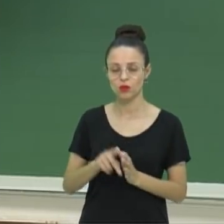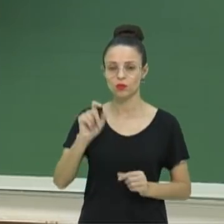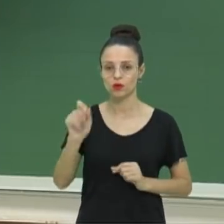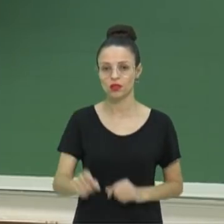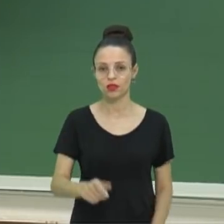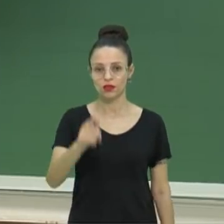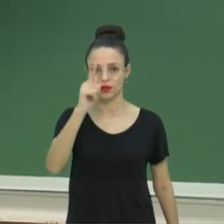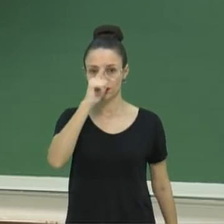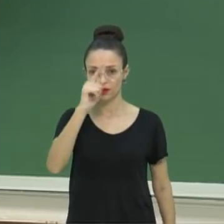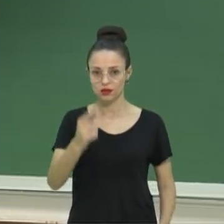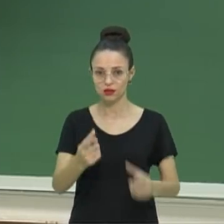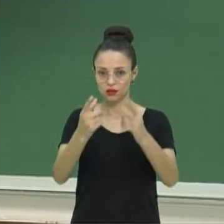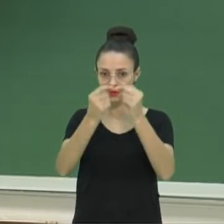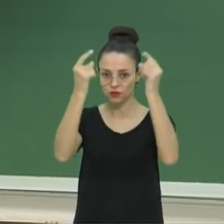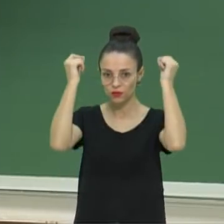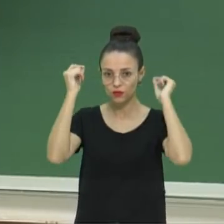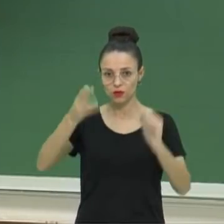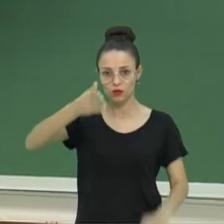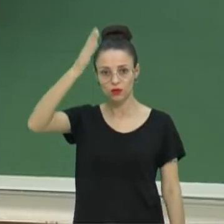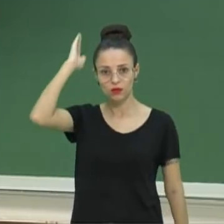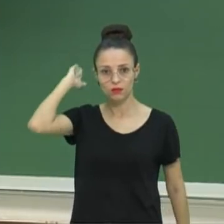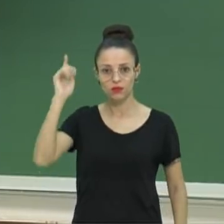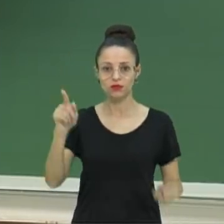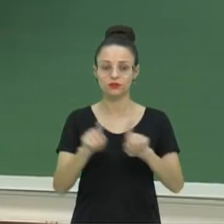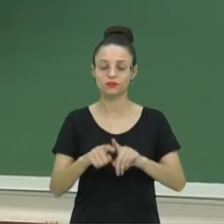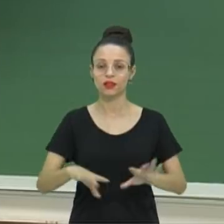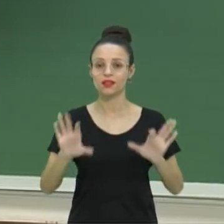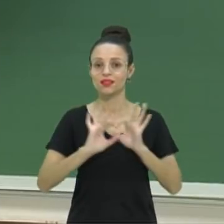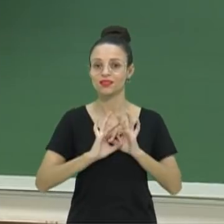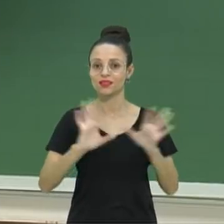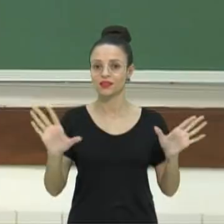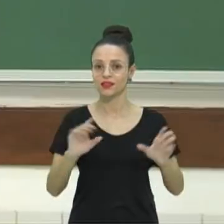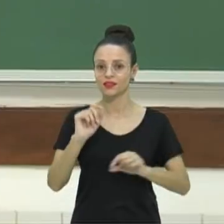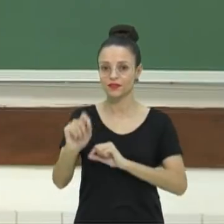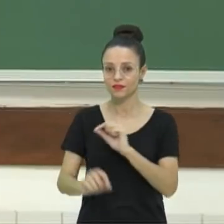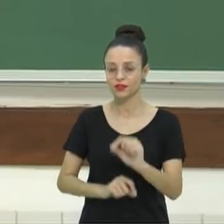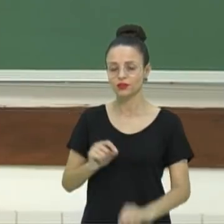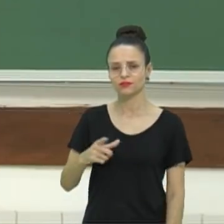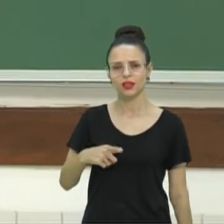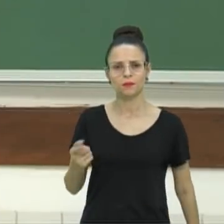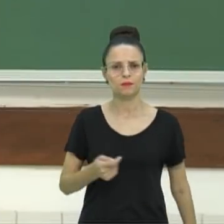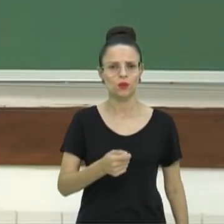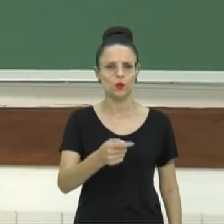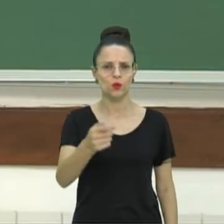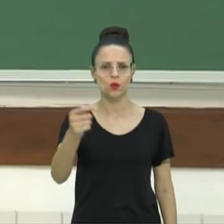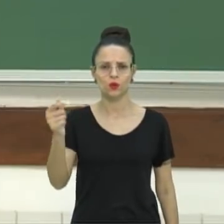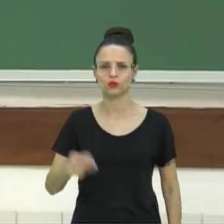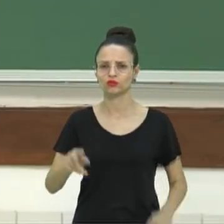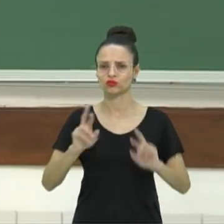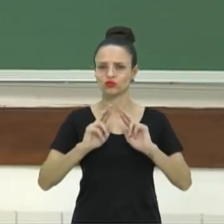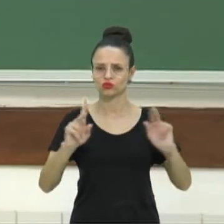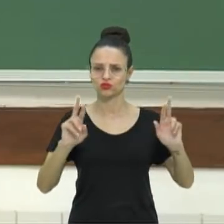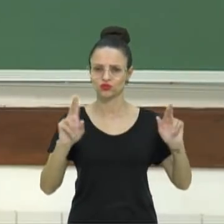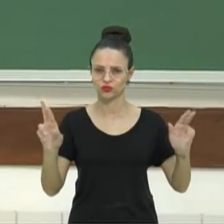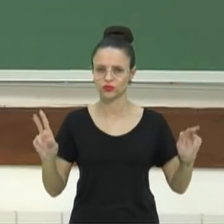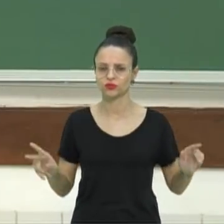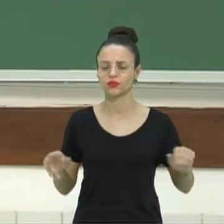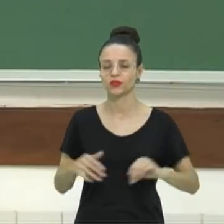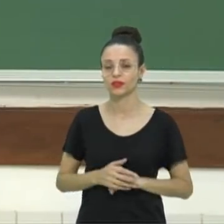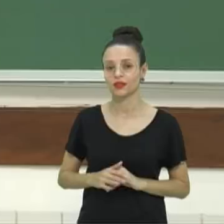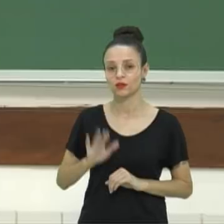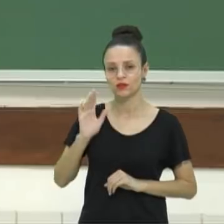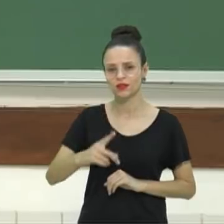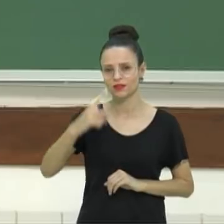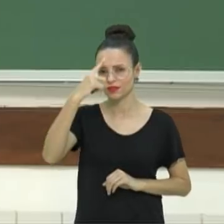greco-romano quanto o estilo livre. Então, eles têm pouquíssimas situações que eles são diferentes, né? Então, a maioria a